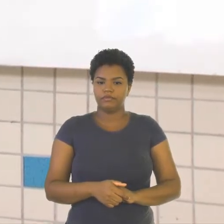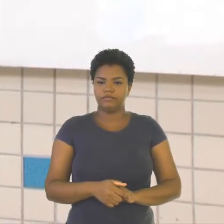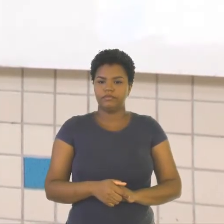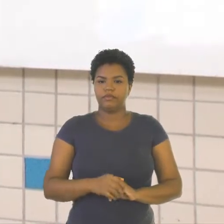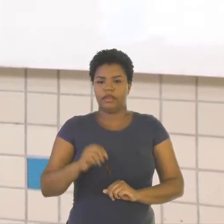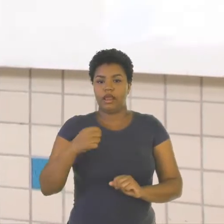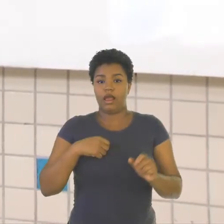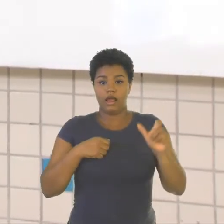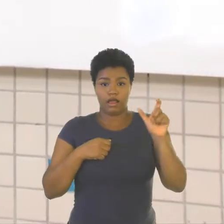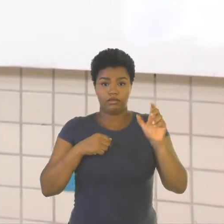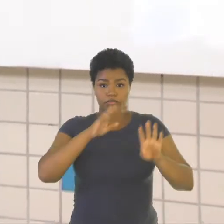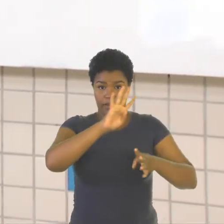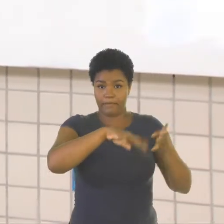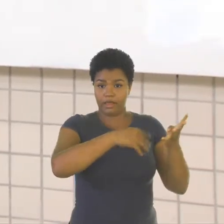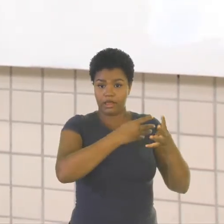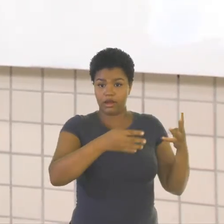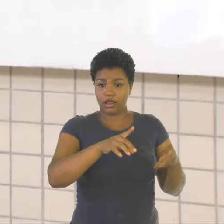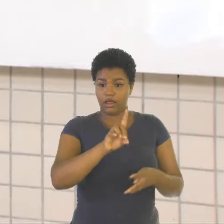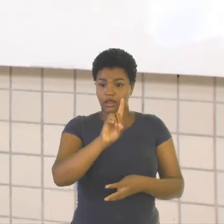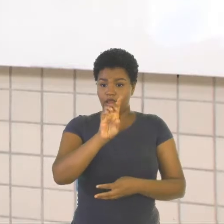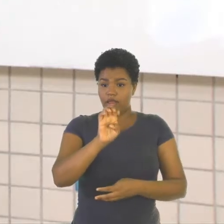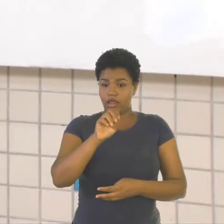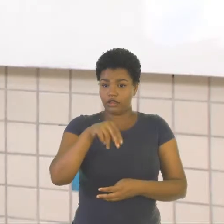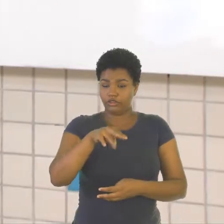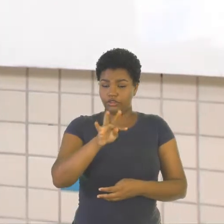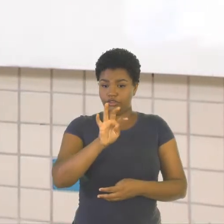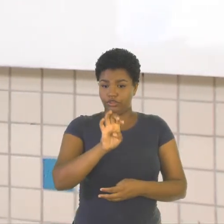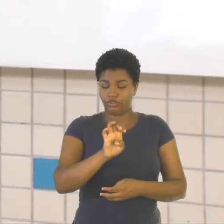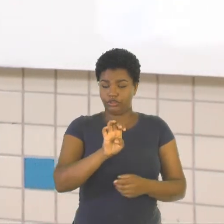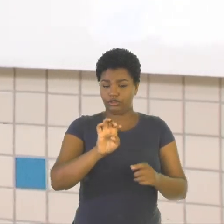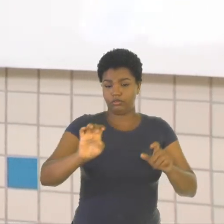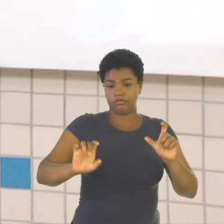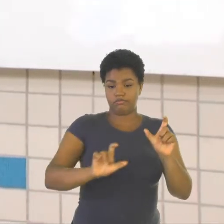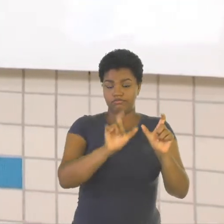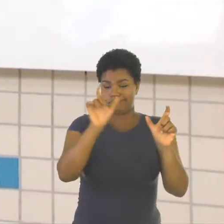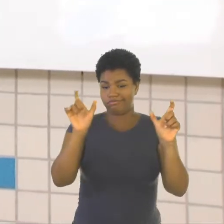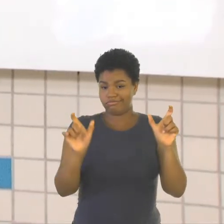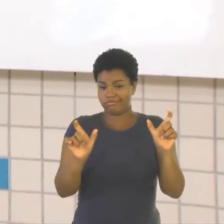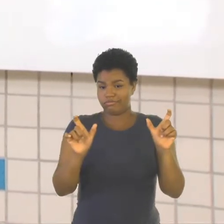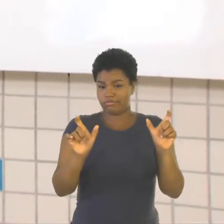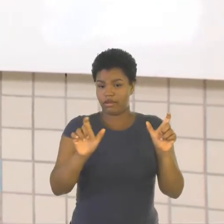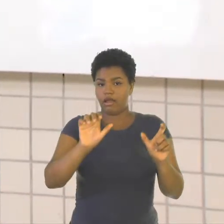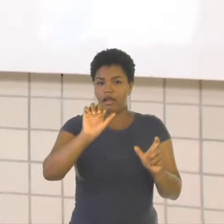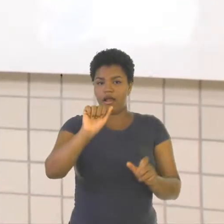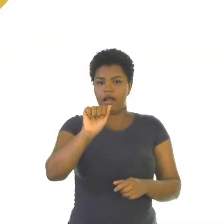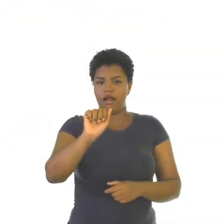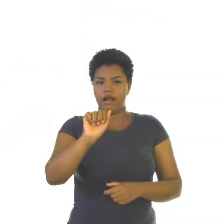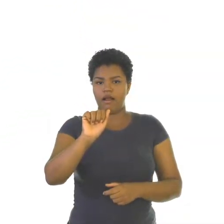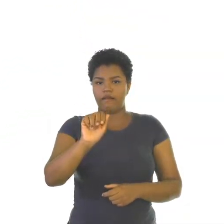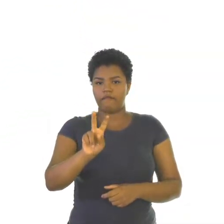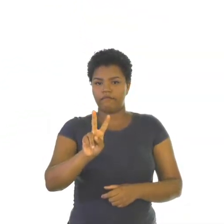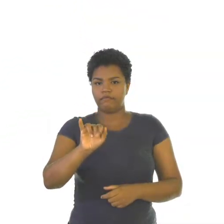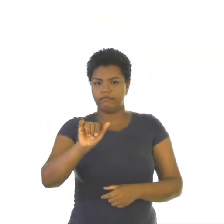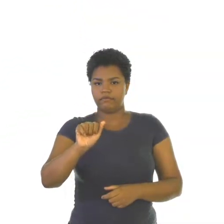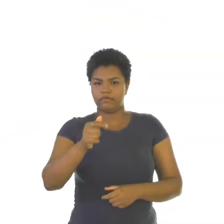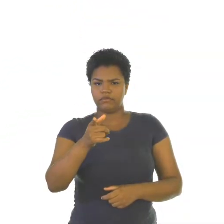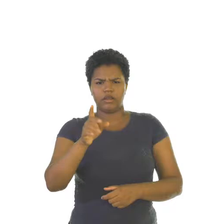tabela é dente. Do lado de cá tem a palavra avião. Por